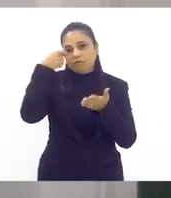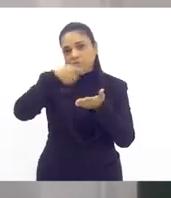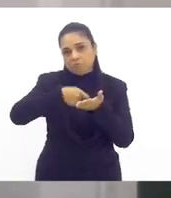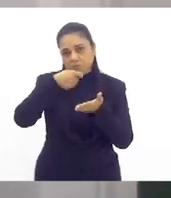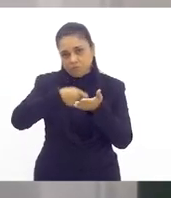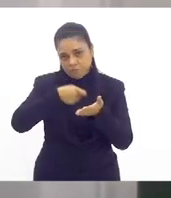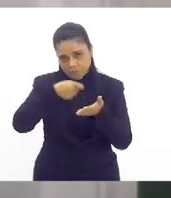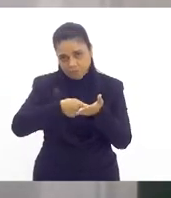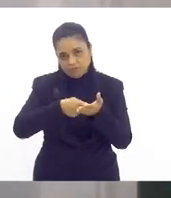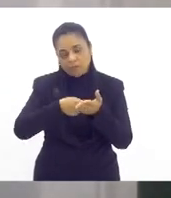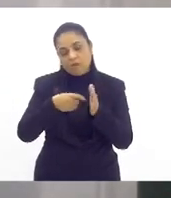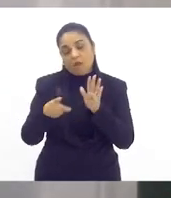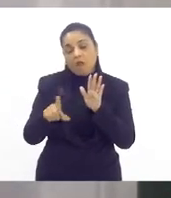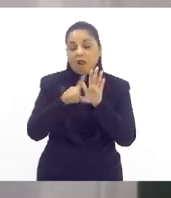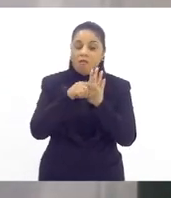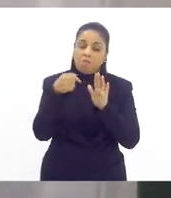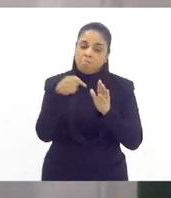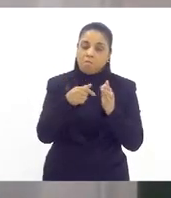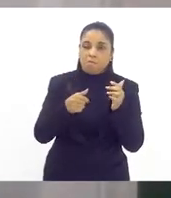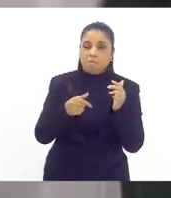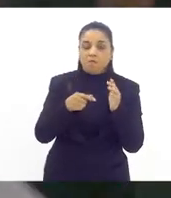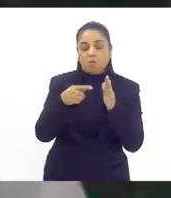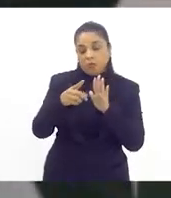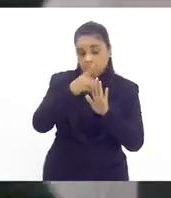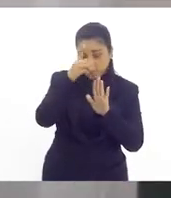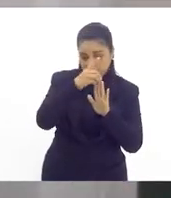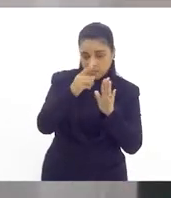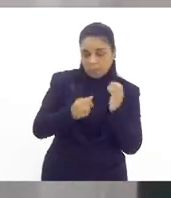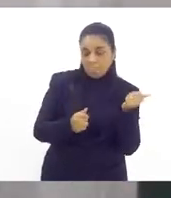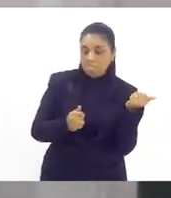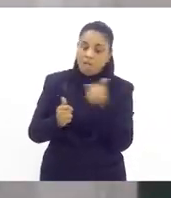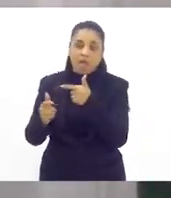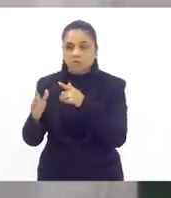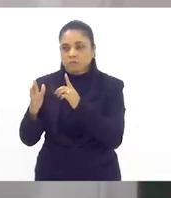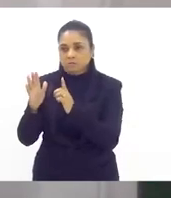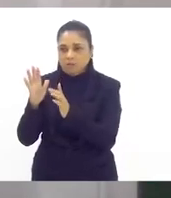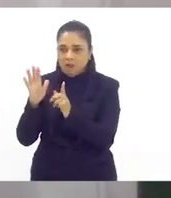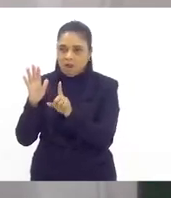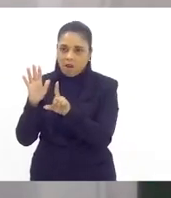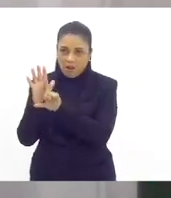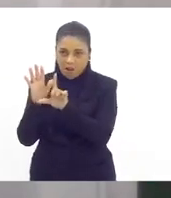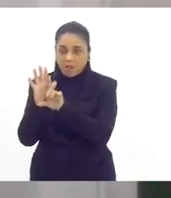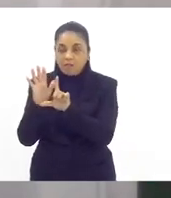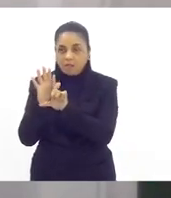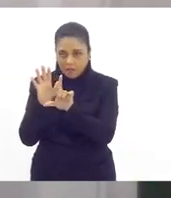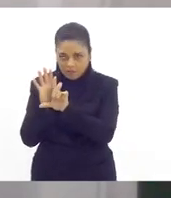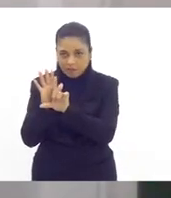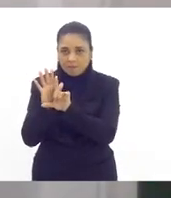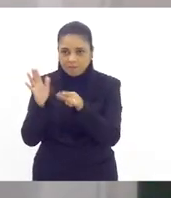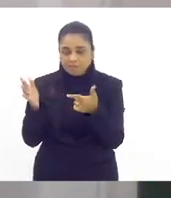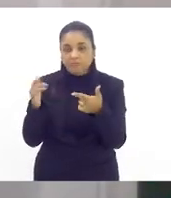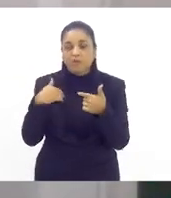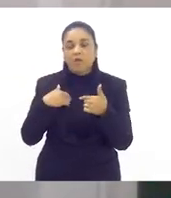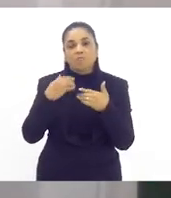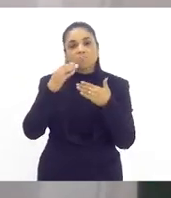que previu a lei no mais assim eu tenho que cumprimentar o Rafael Moreira é que tá um diálogo